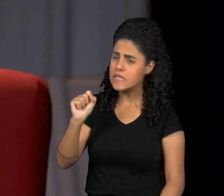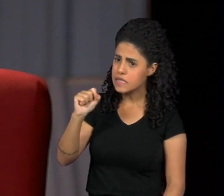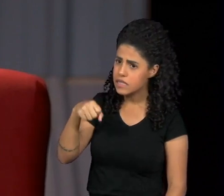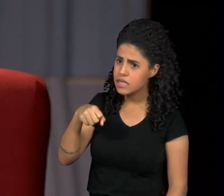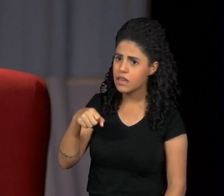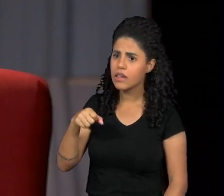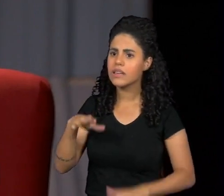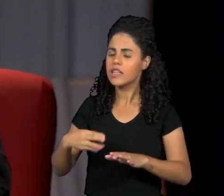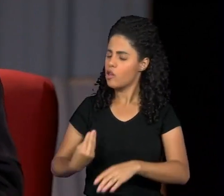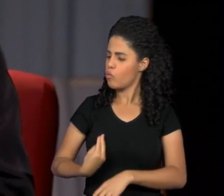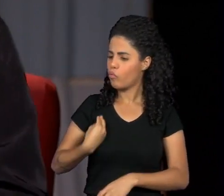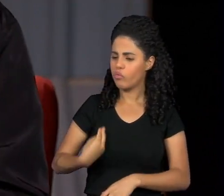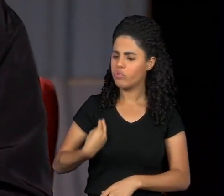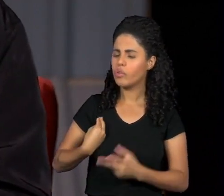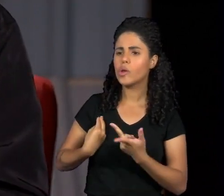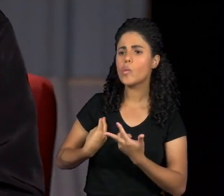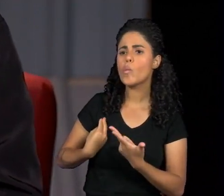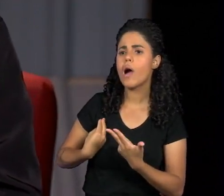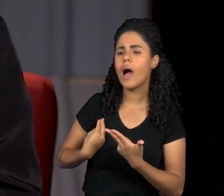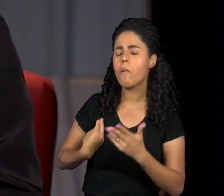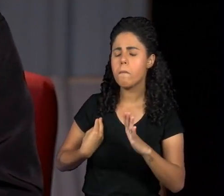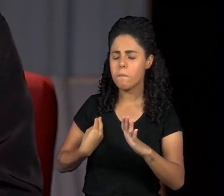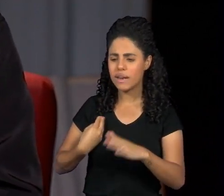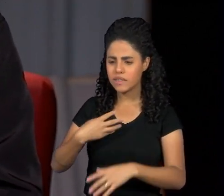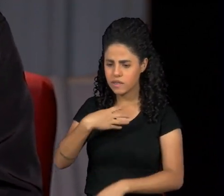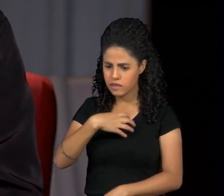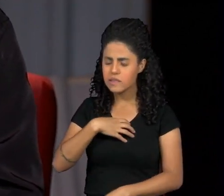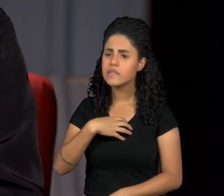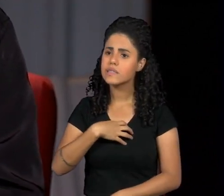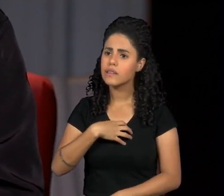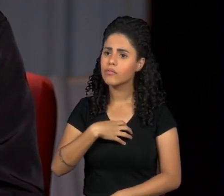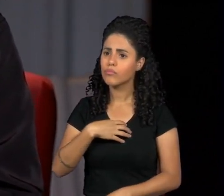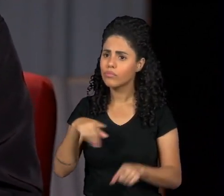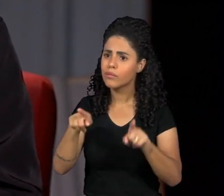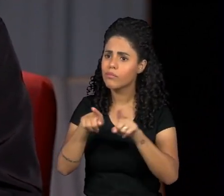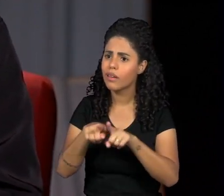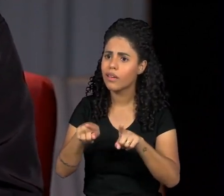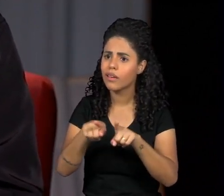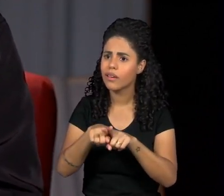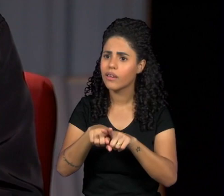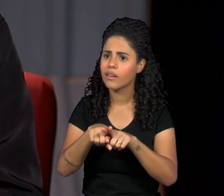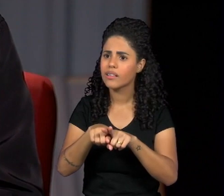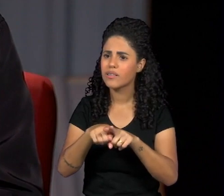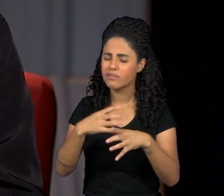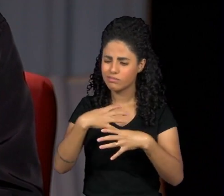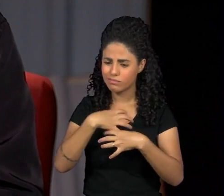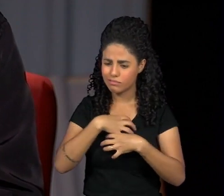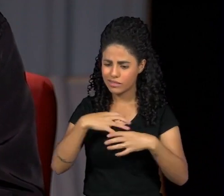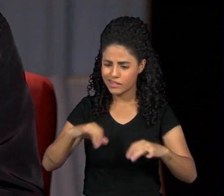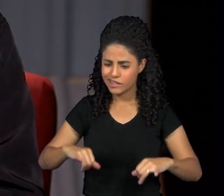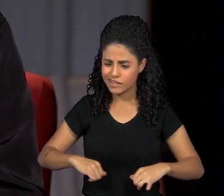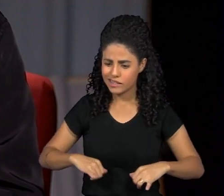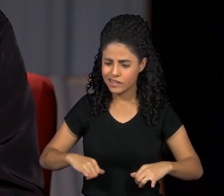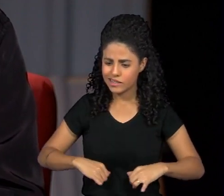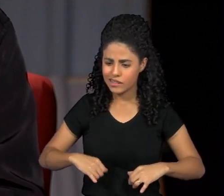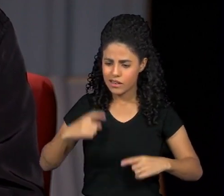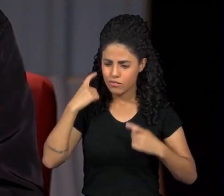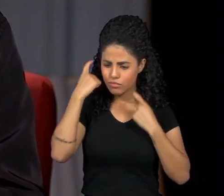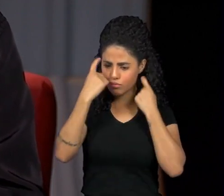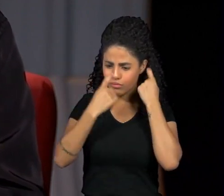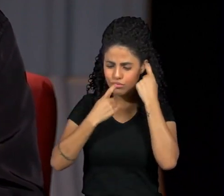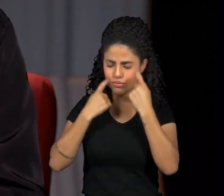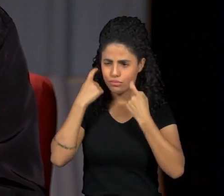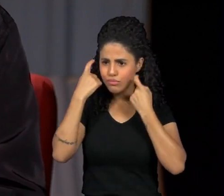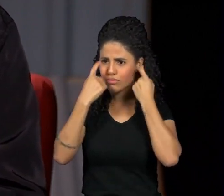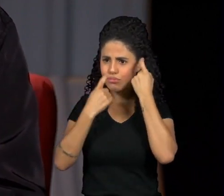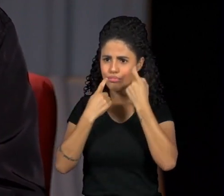tenha vivido aquilo, acho que parte dessa dor, dessa aflição foi